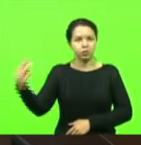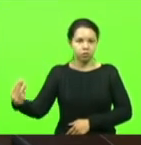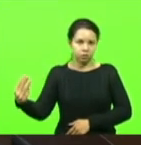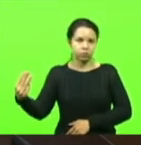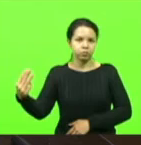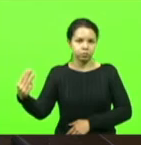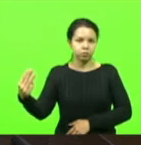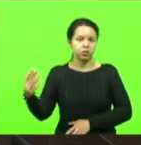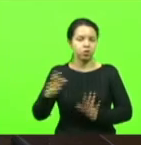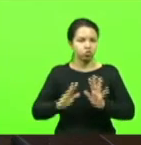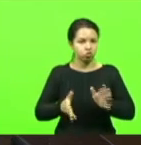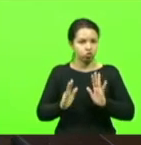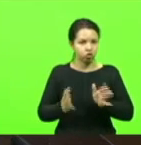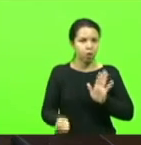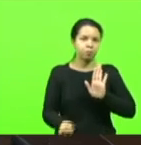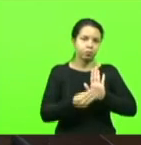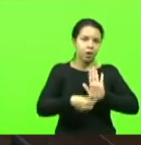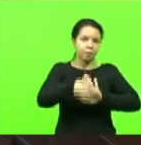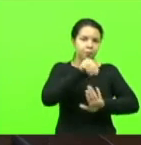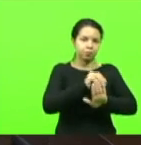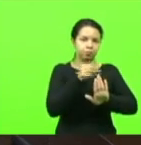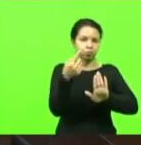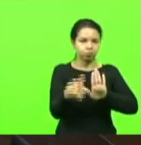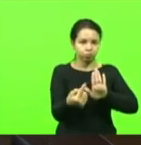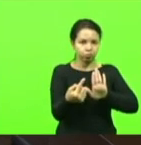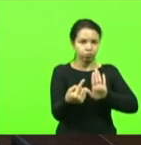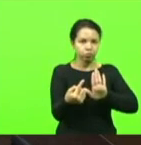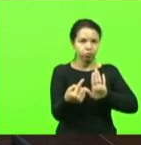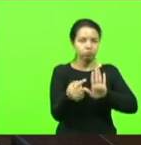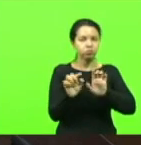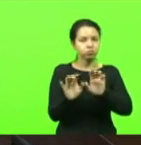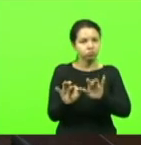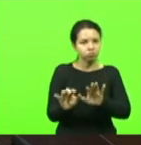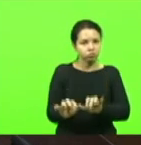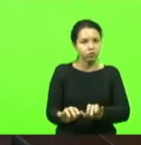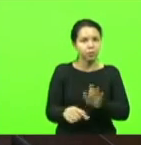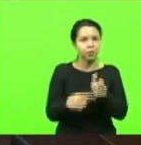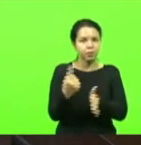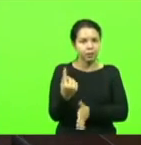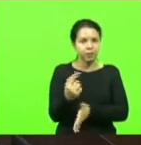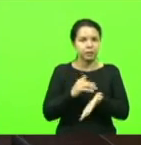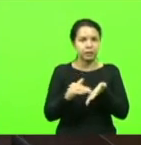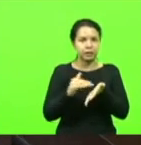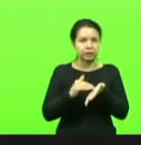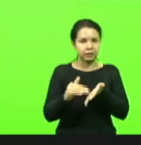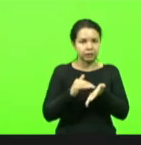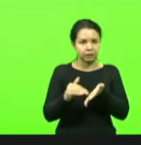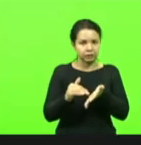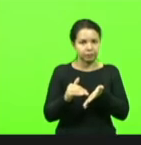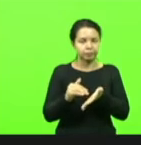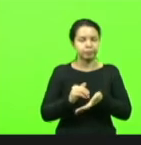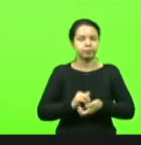espaço já a postos na página um dos Autos Eletrônicos da primeira-secretaria dessa